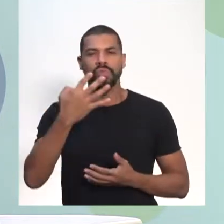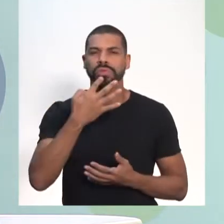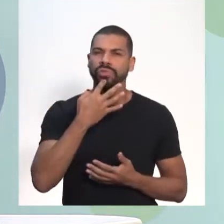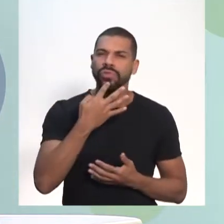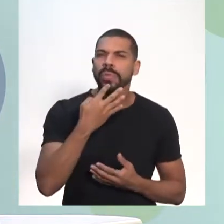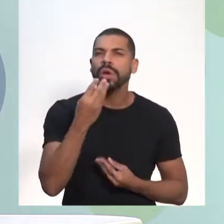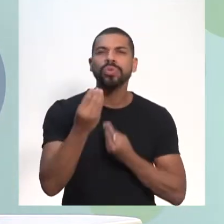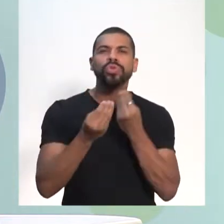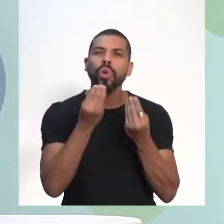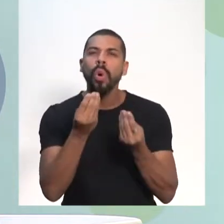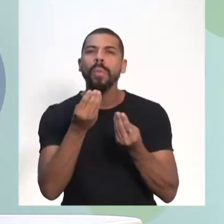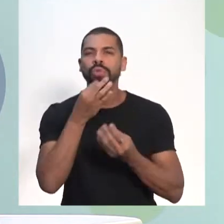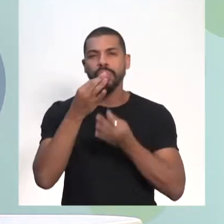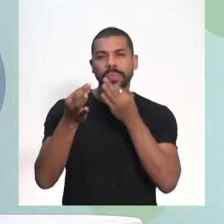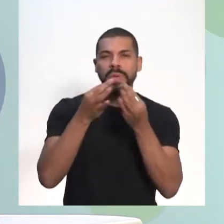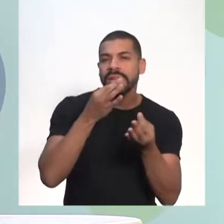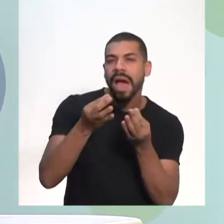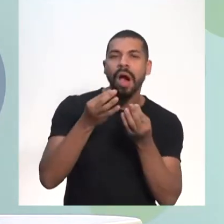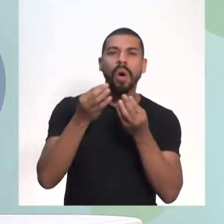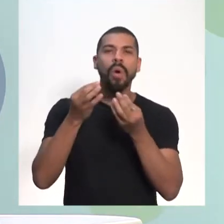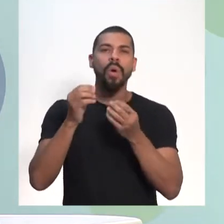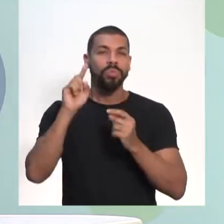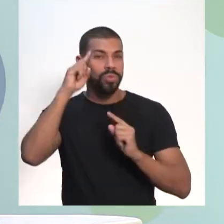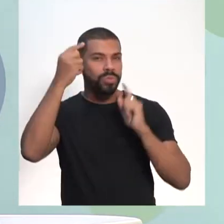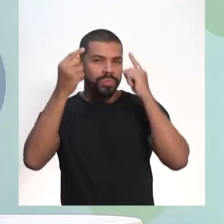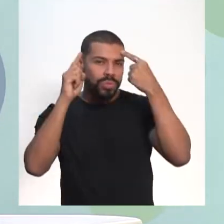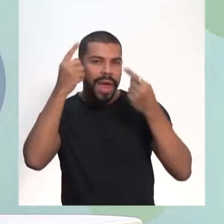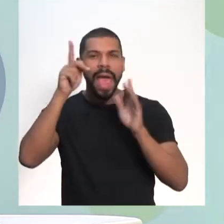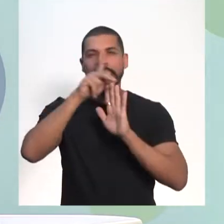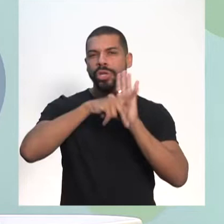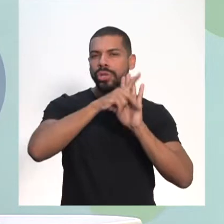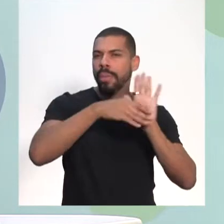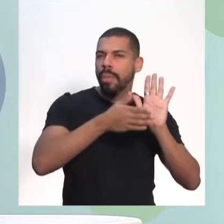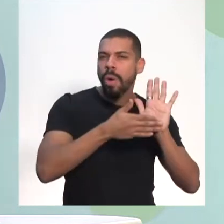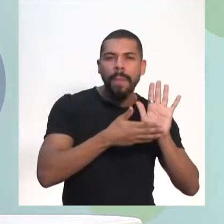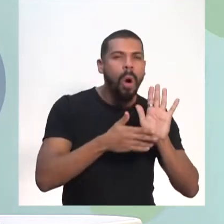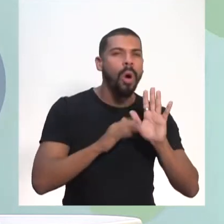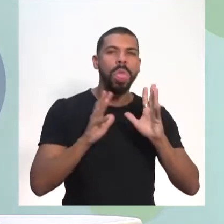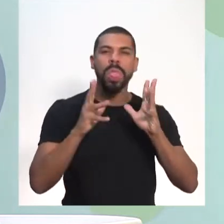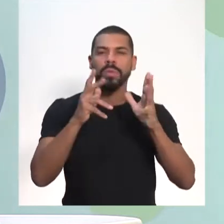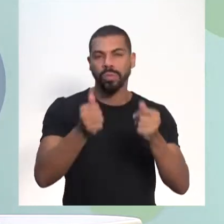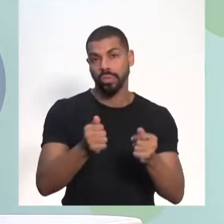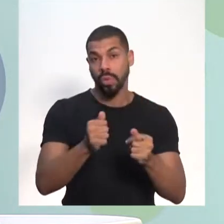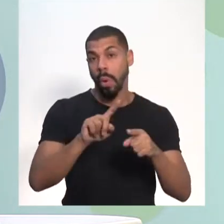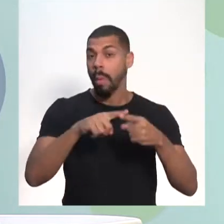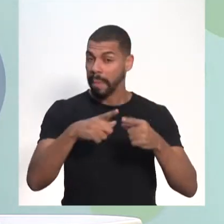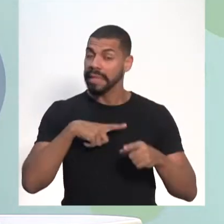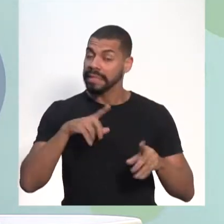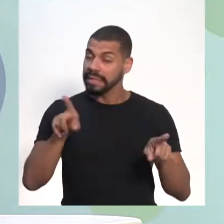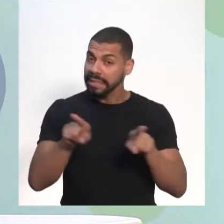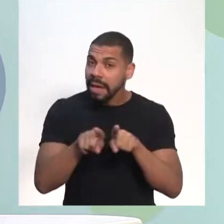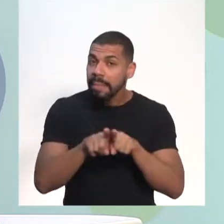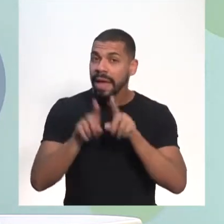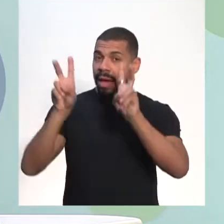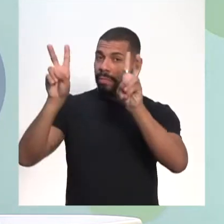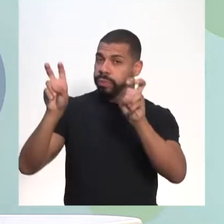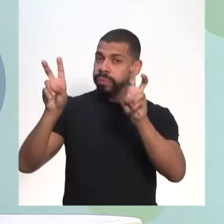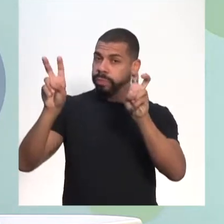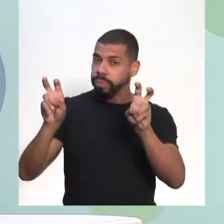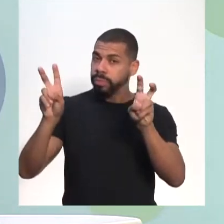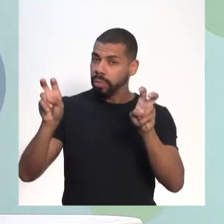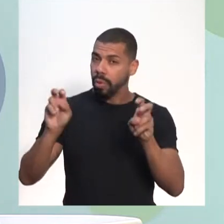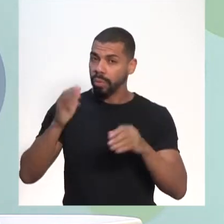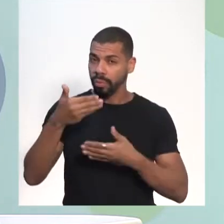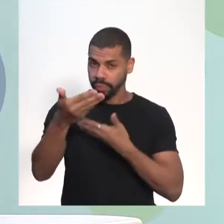das sugestões que nós demos, das organizações, as entregas que temos que fazer, mas, de qualquer forma, a gente vai destacar aqui também na